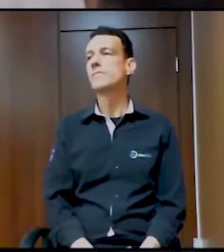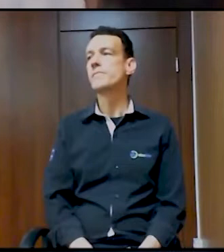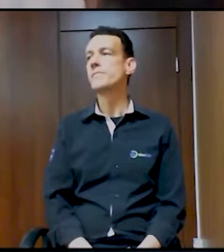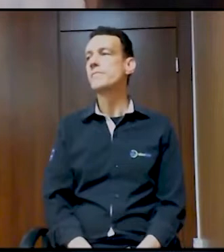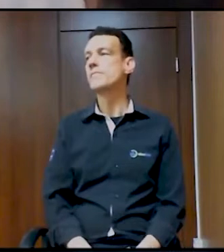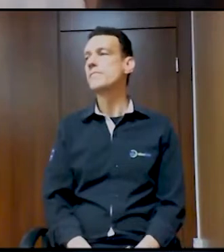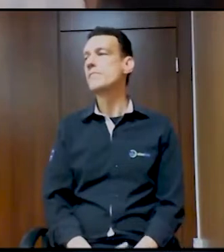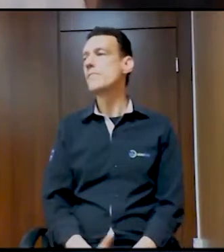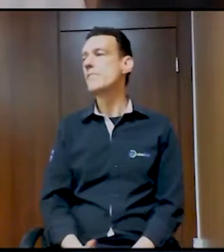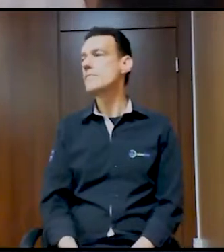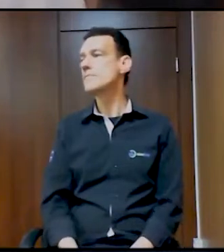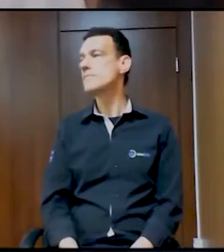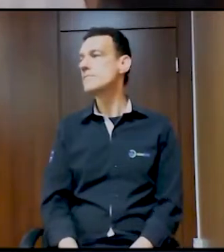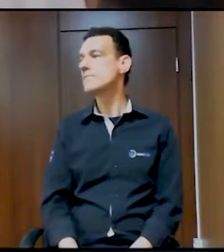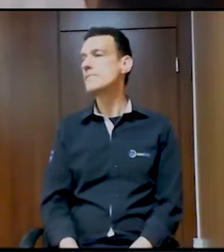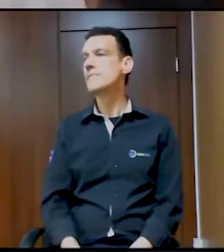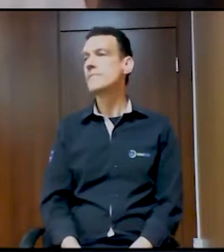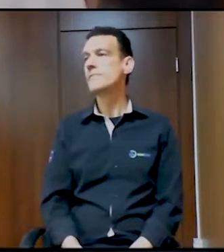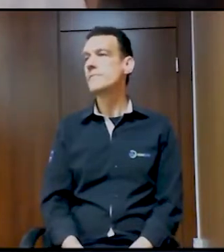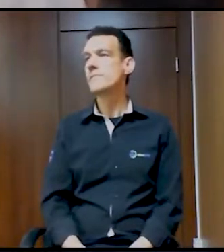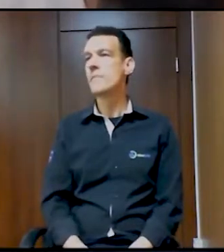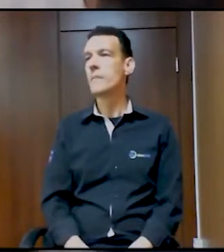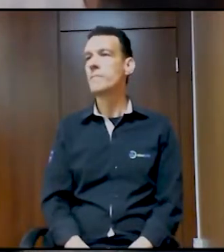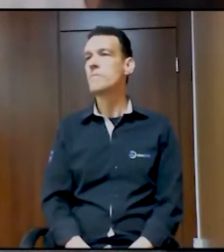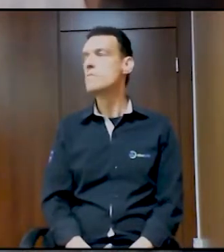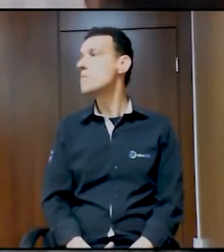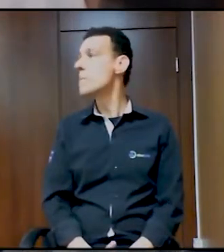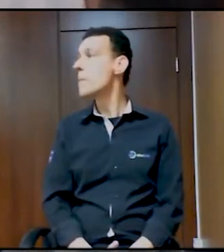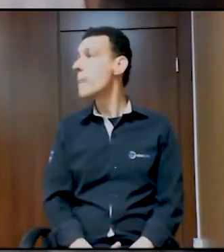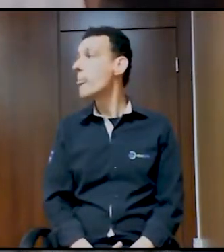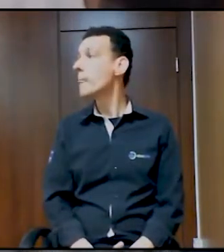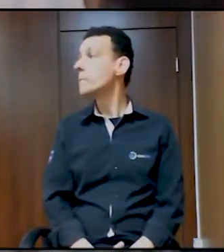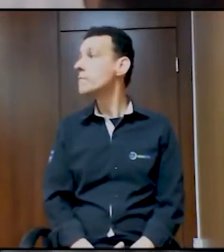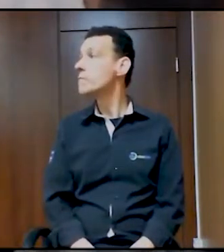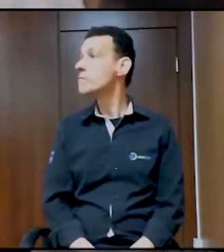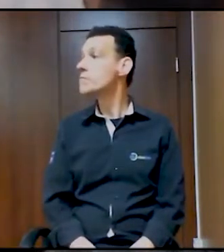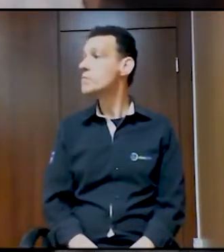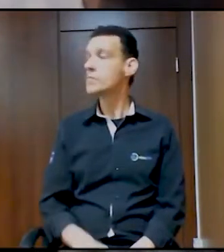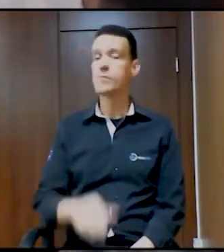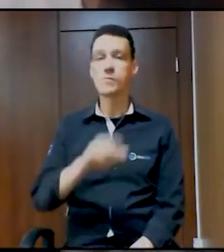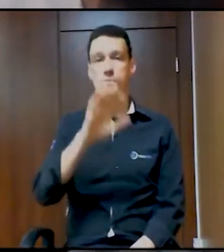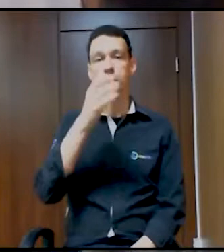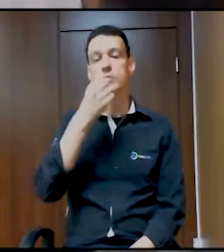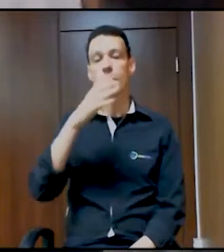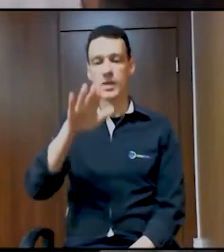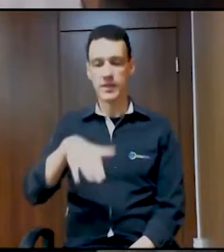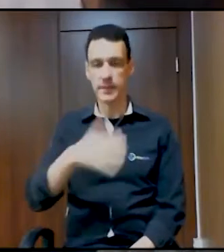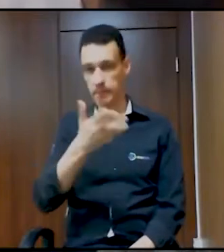Olá, boa tarde.